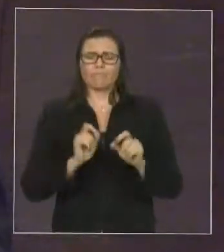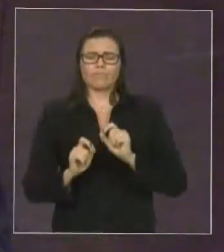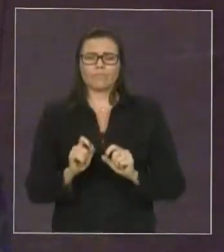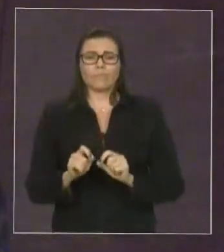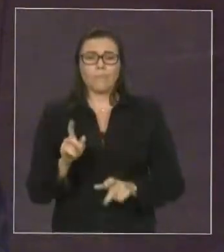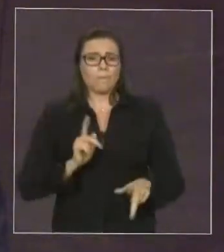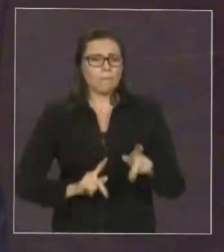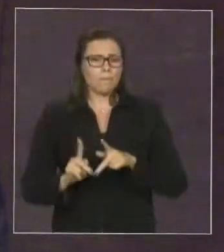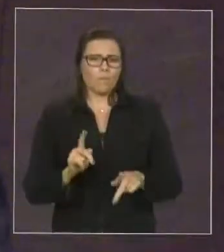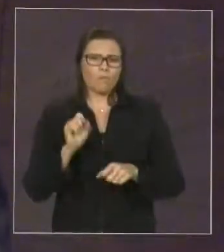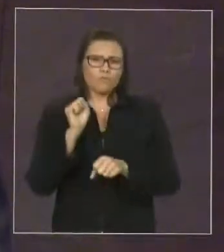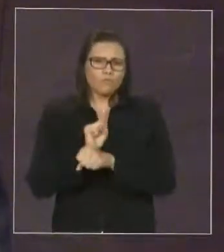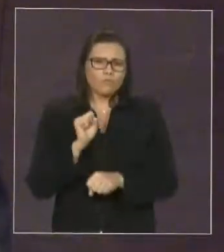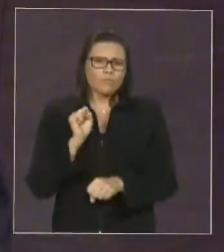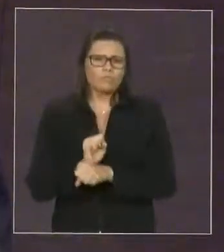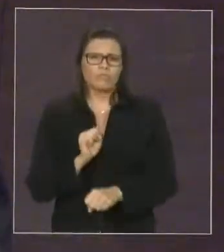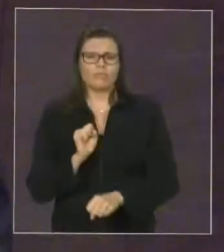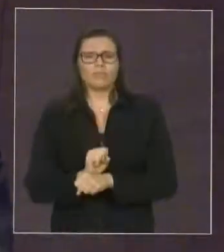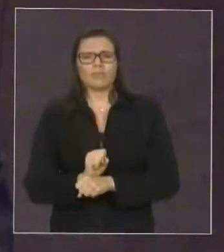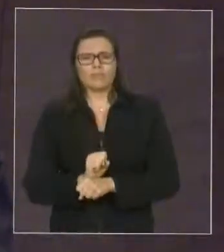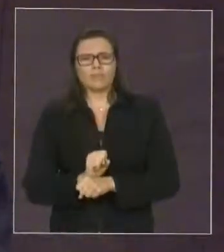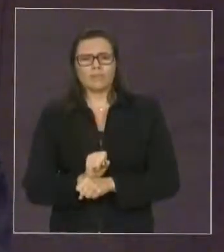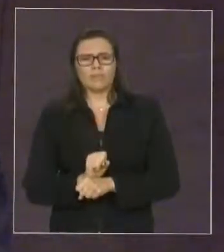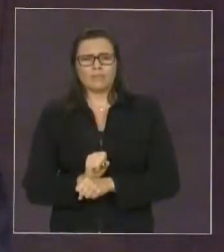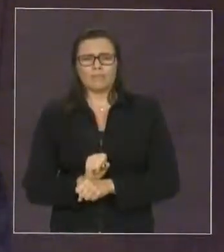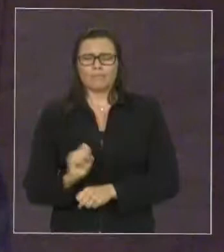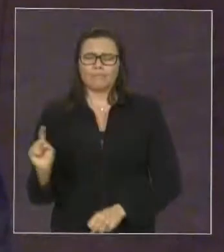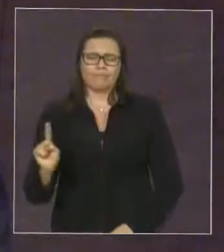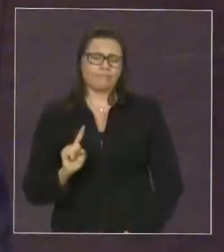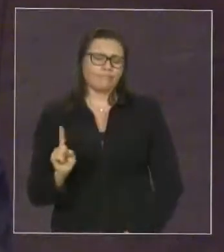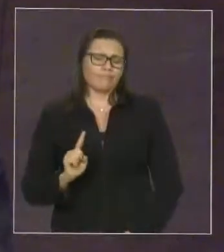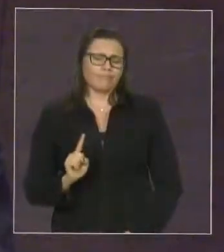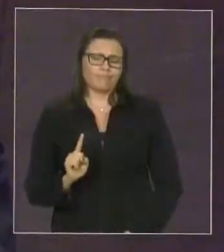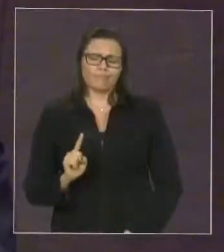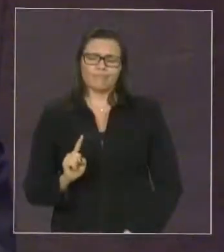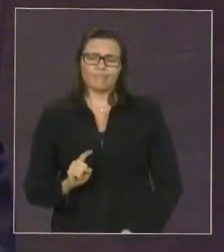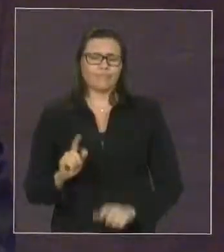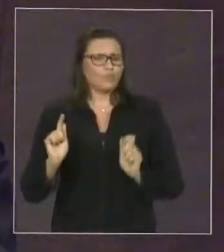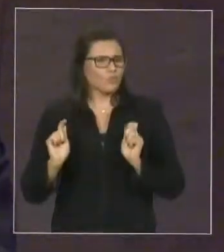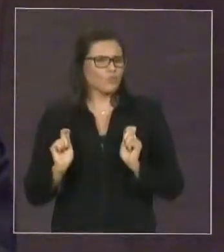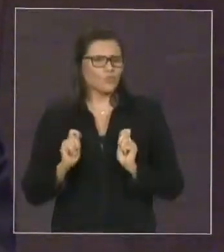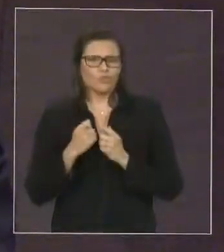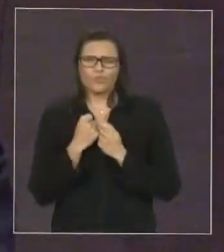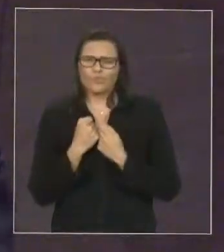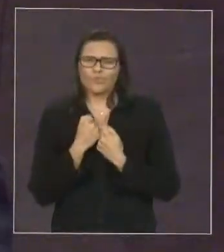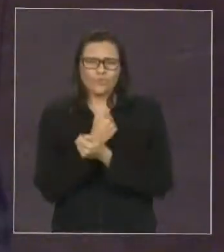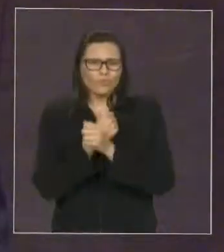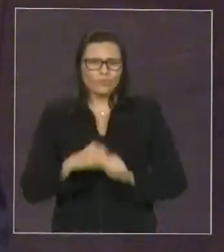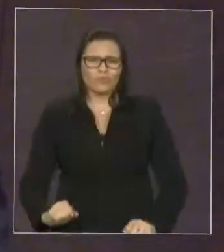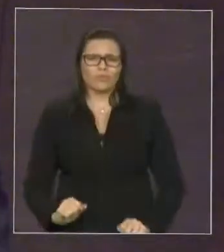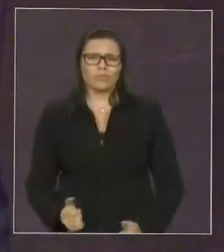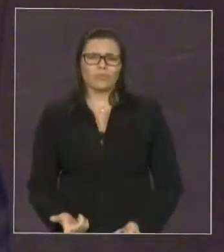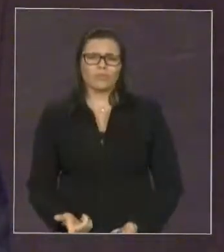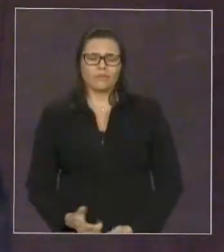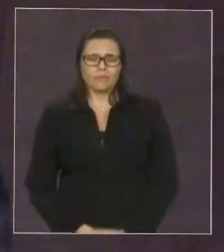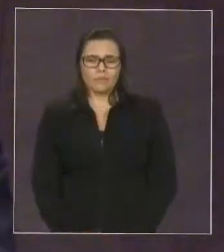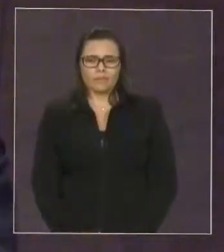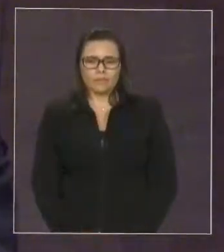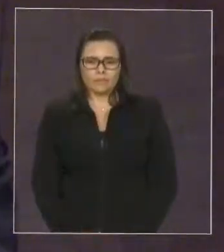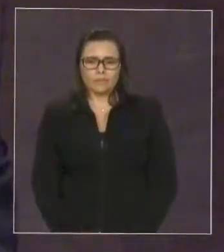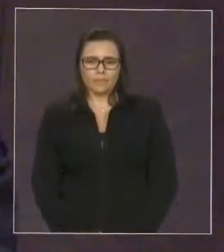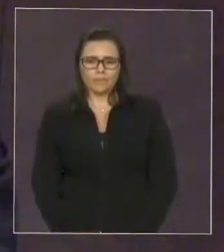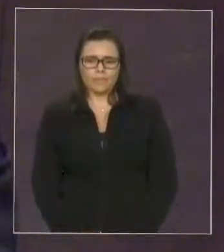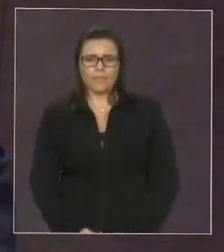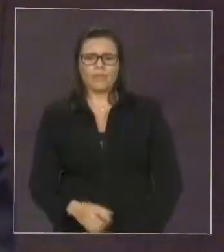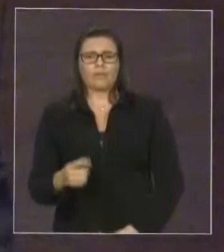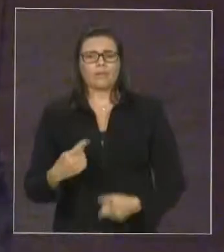porte, visto que eu tenho testemunhas de pessoas que precisam botar prótese